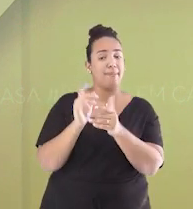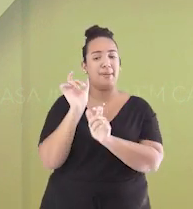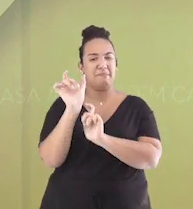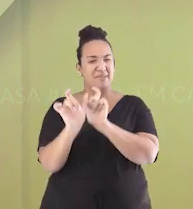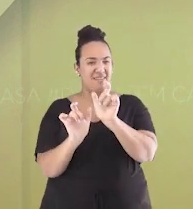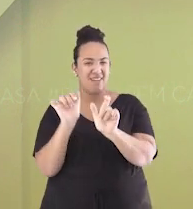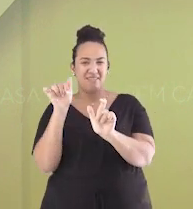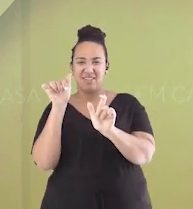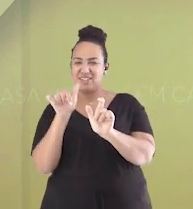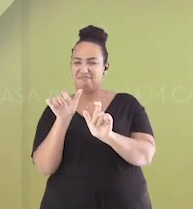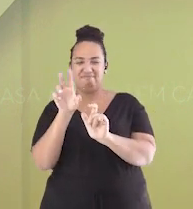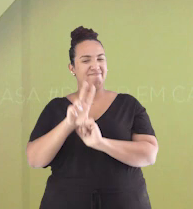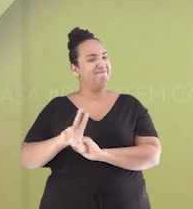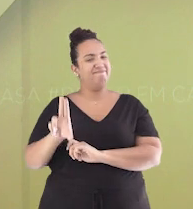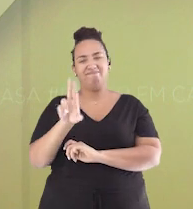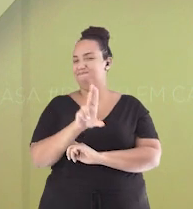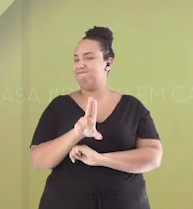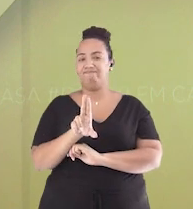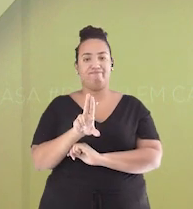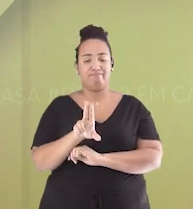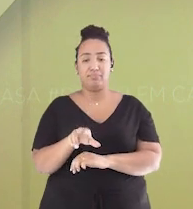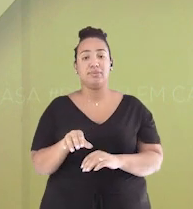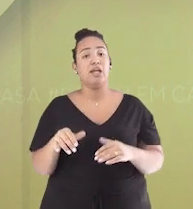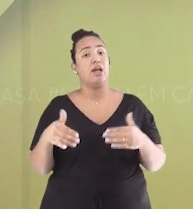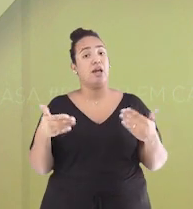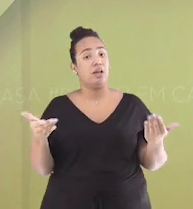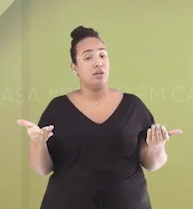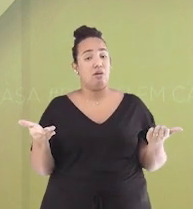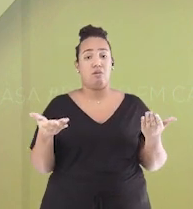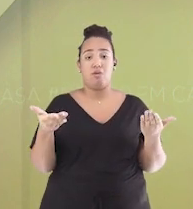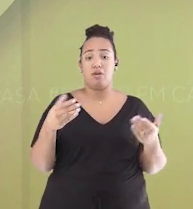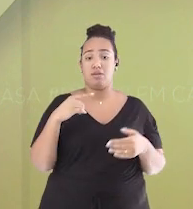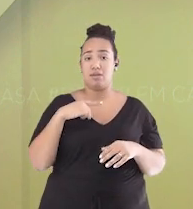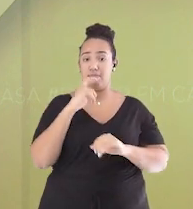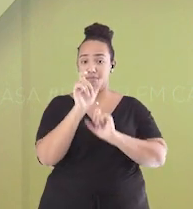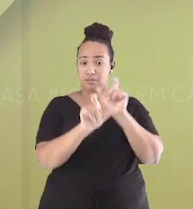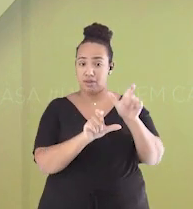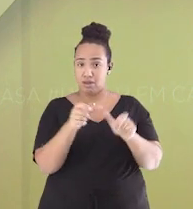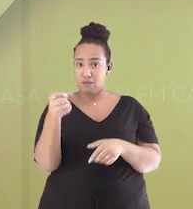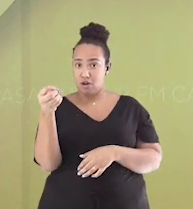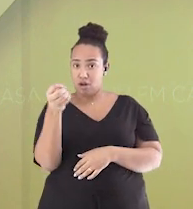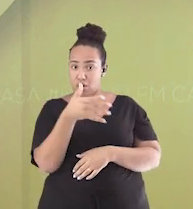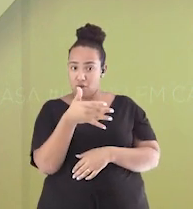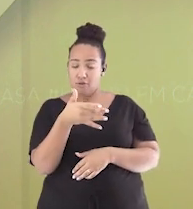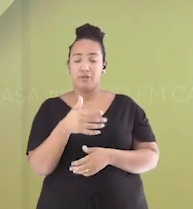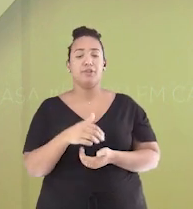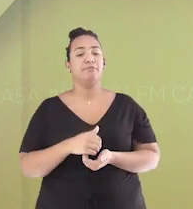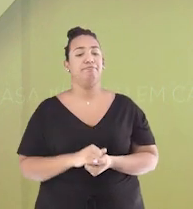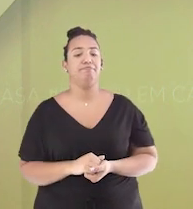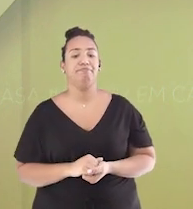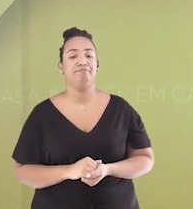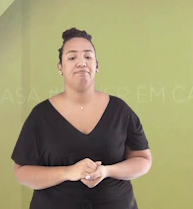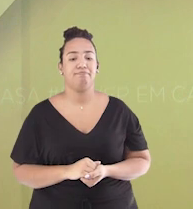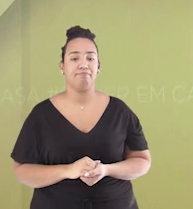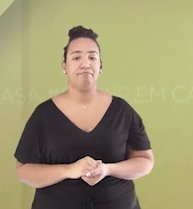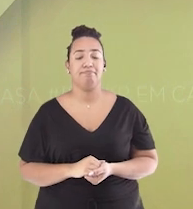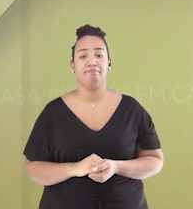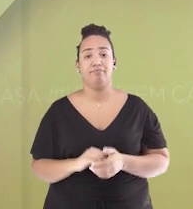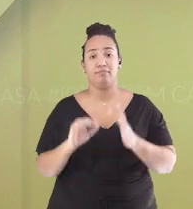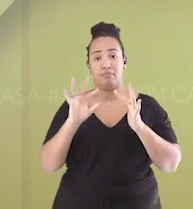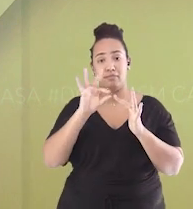e expressões foram caindo em desuso e as novas apareceram. O